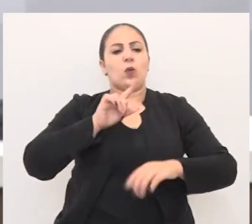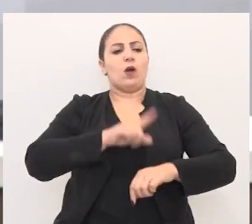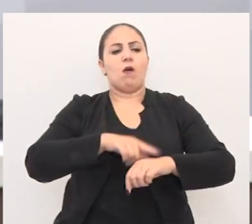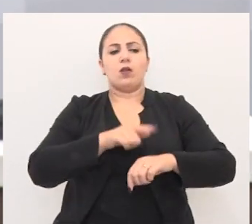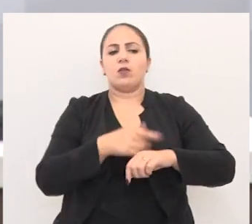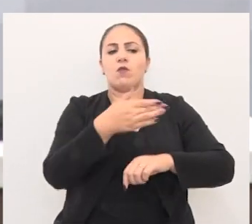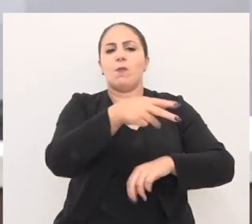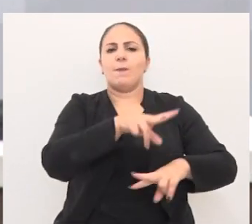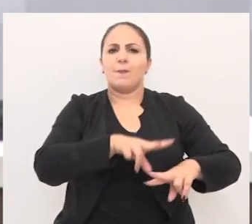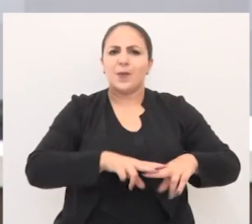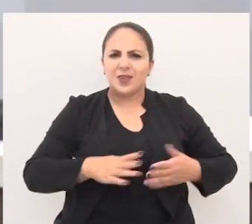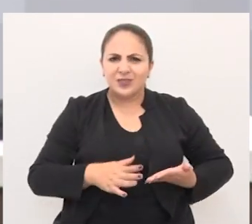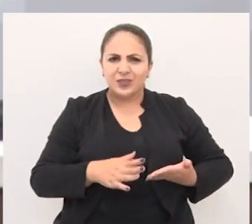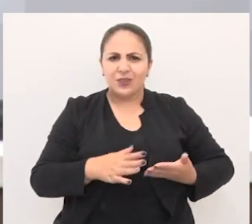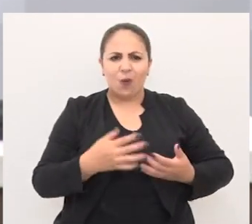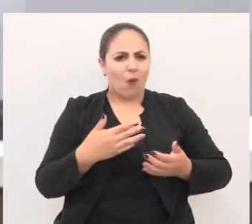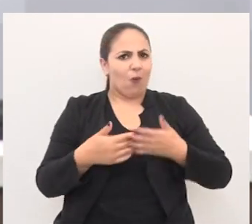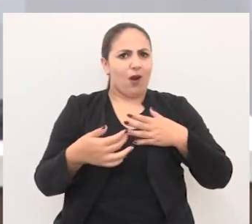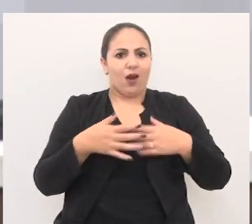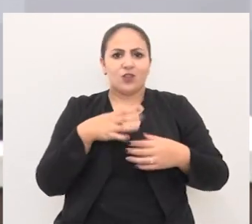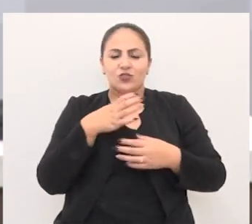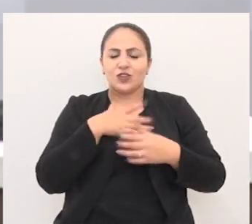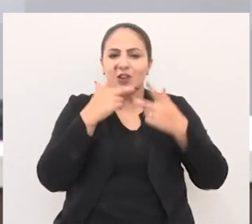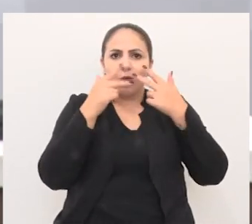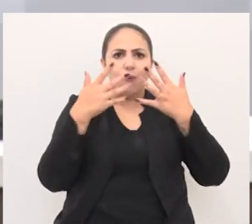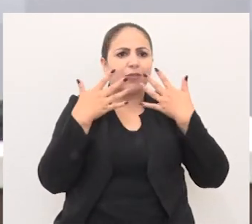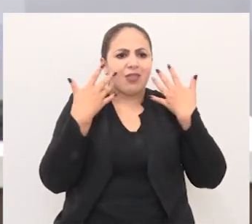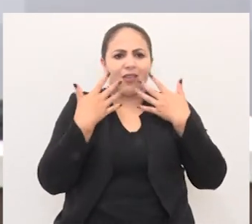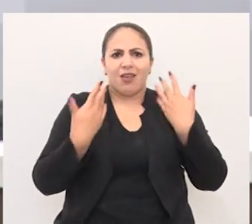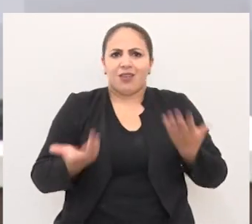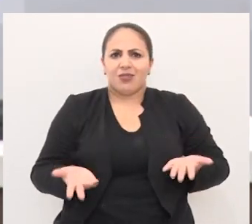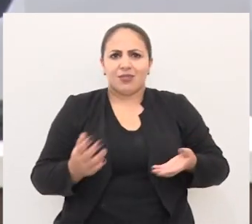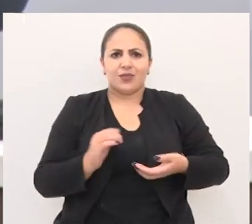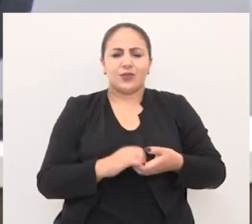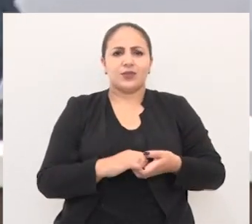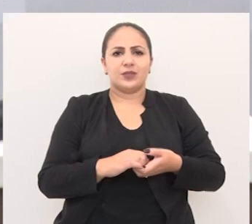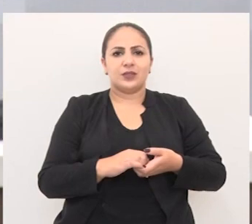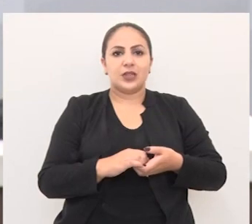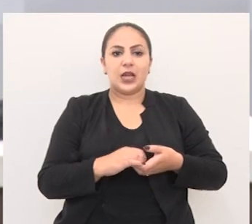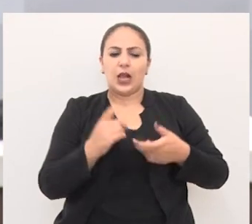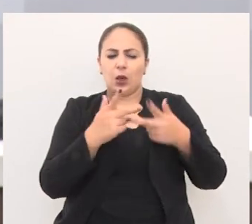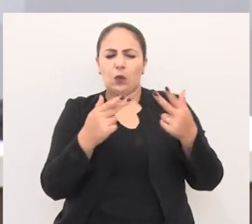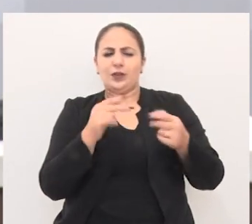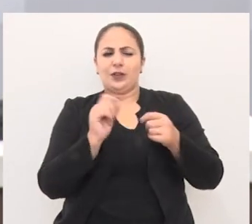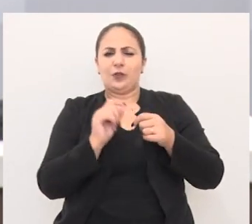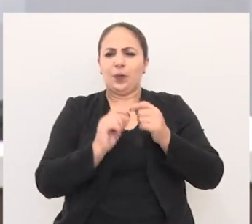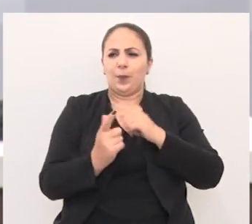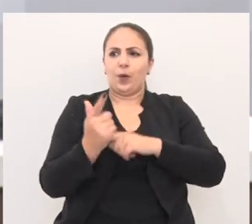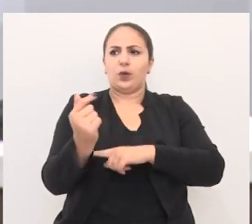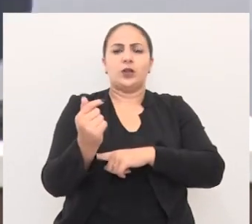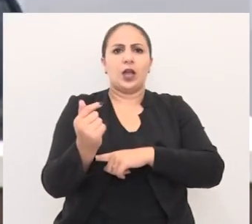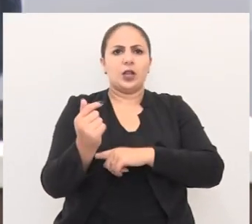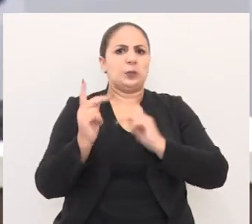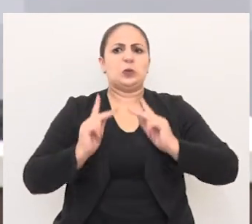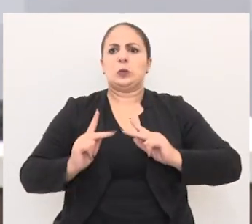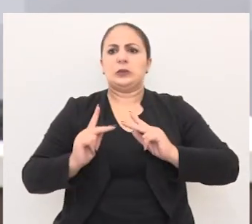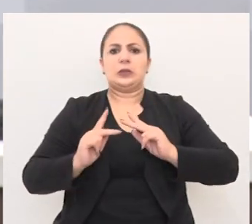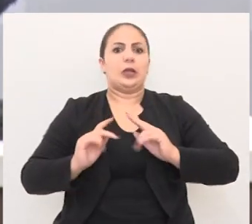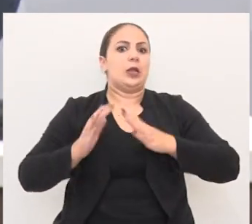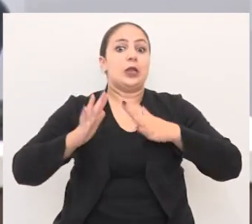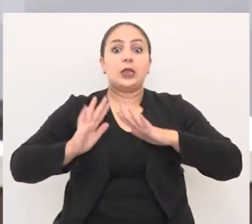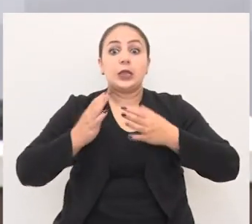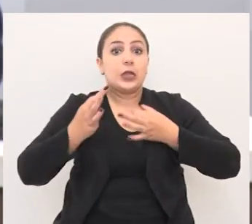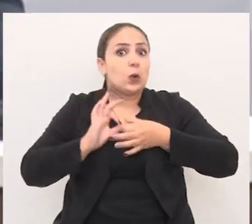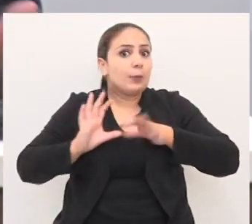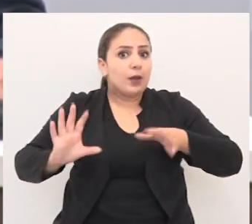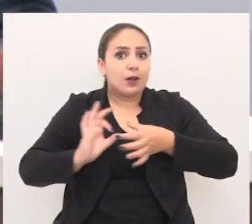quiser, da forma que eu quiser, fazer aquele teatro e aquele negócio lá que fizeram de que ele foi sair e não deixaram? Aquilo